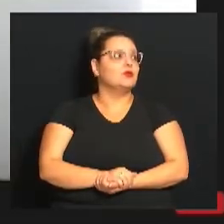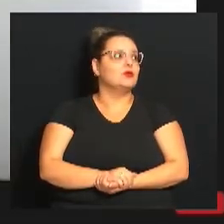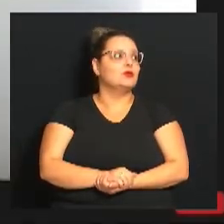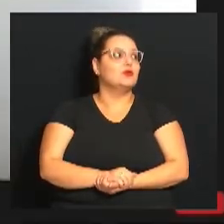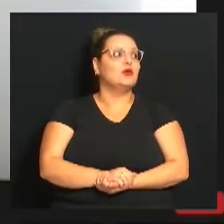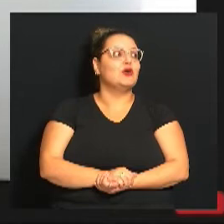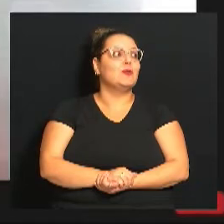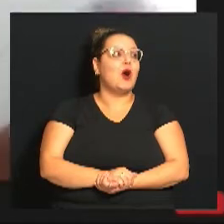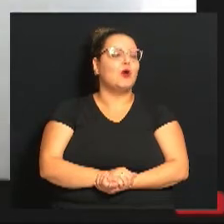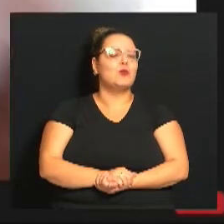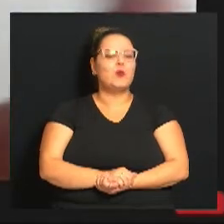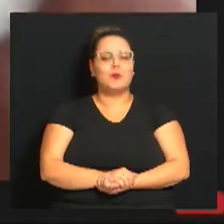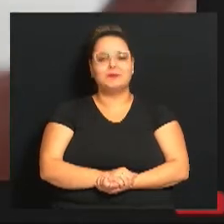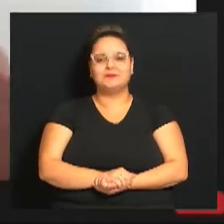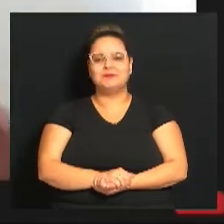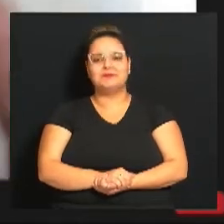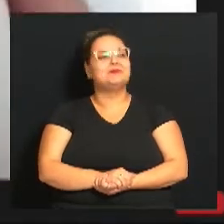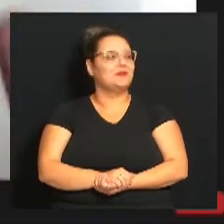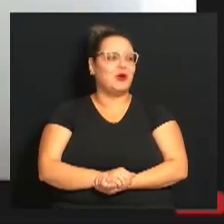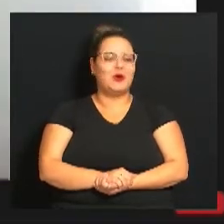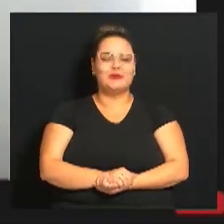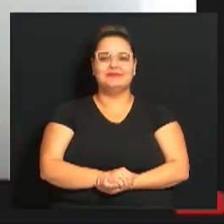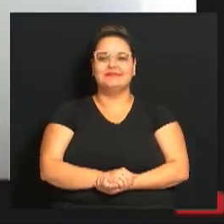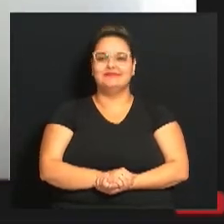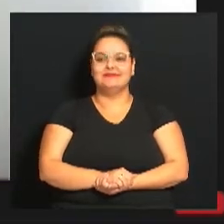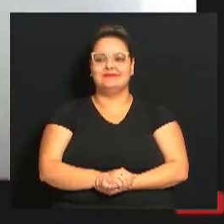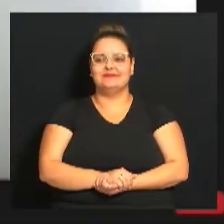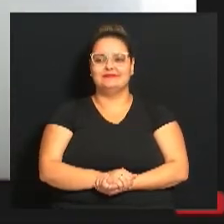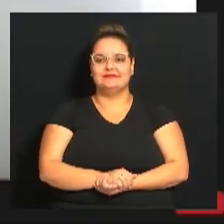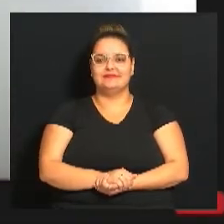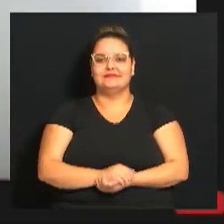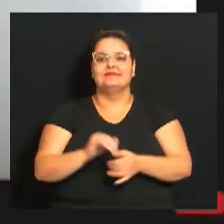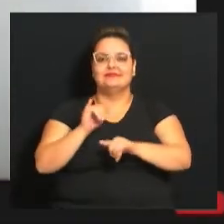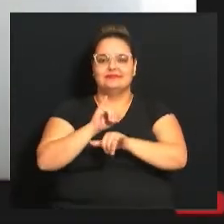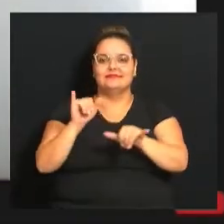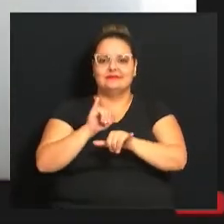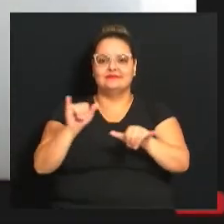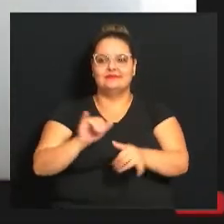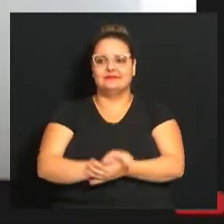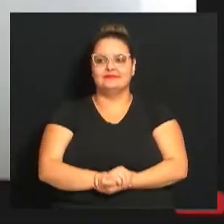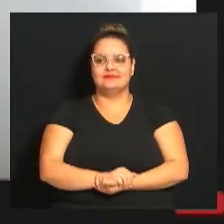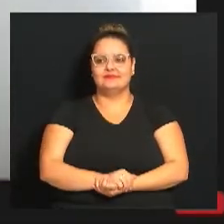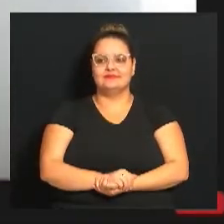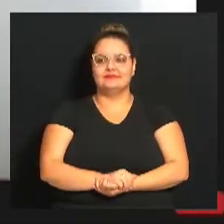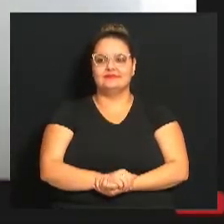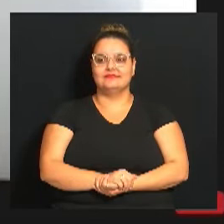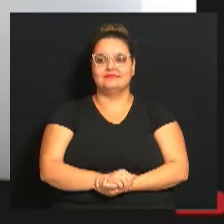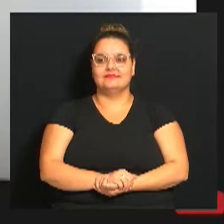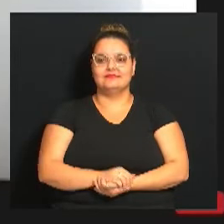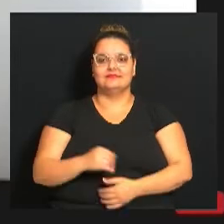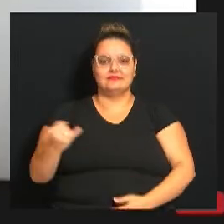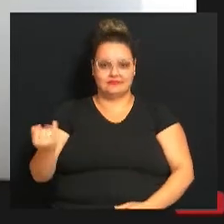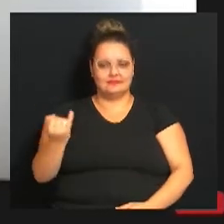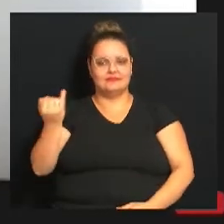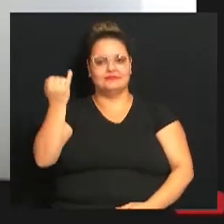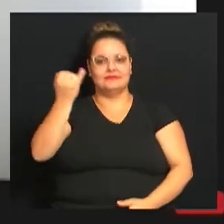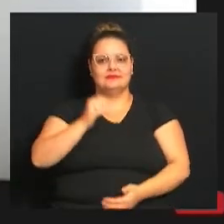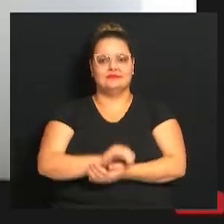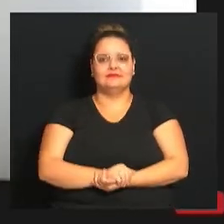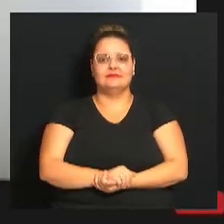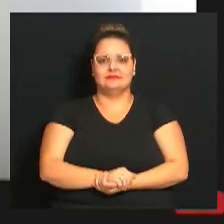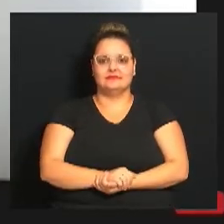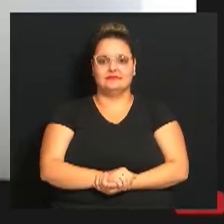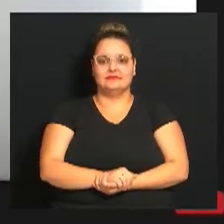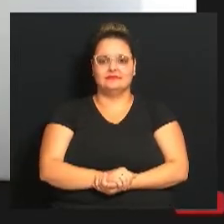você tem, sei lá, muitos falando sobre isso, então acho que é um tema relevante. E no que eu trago no